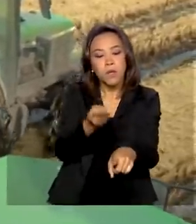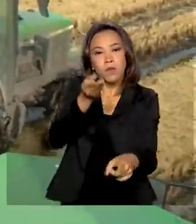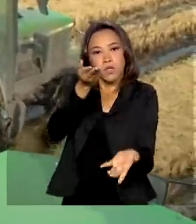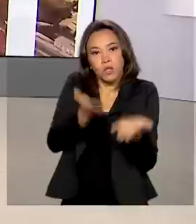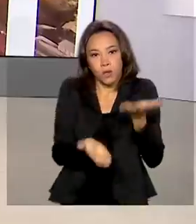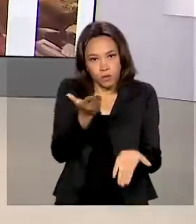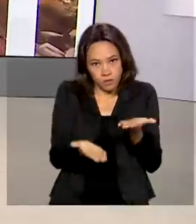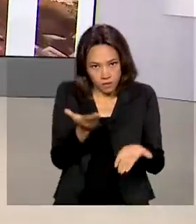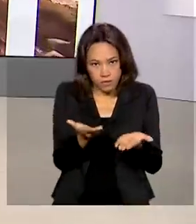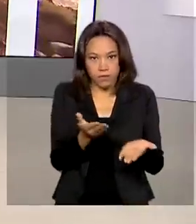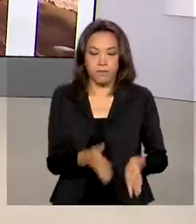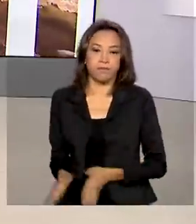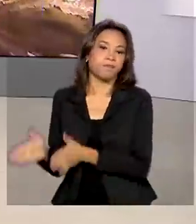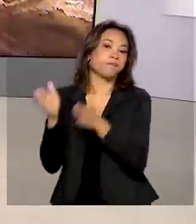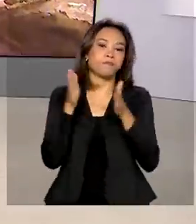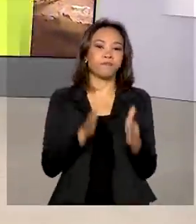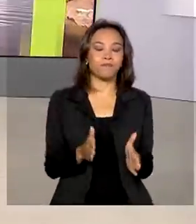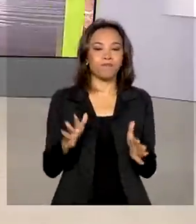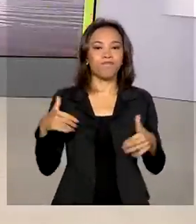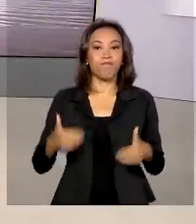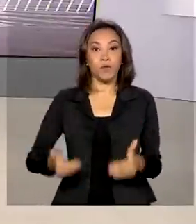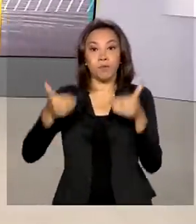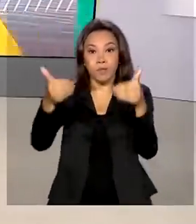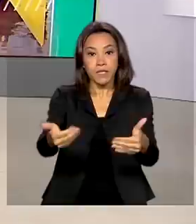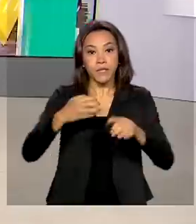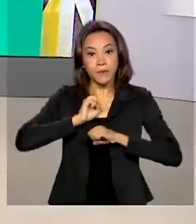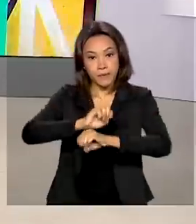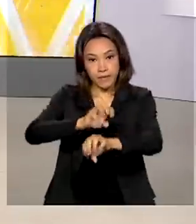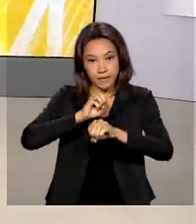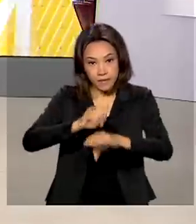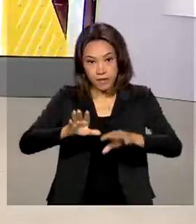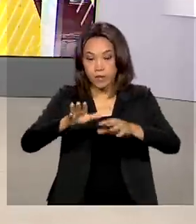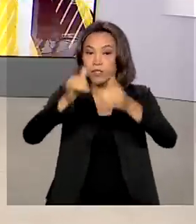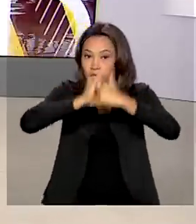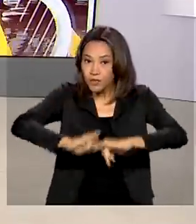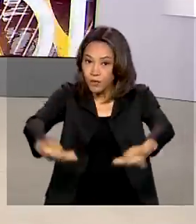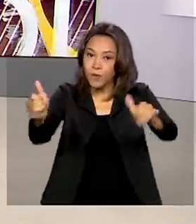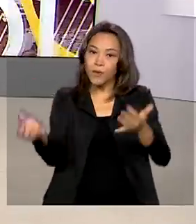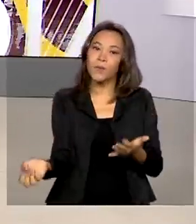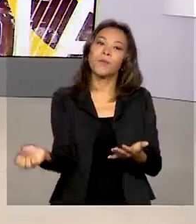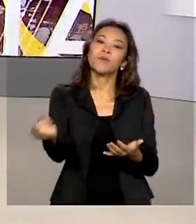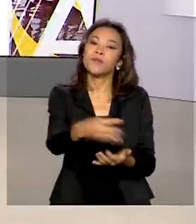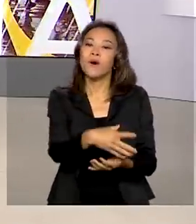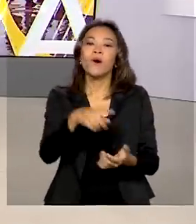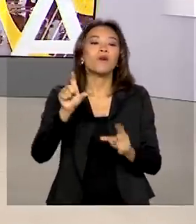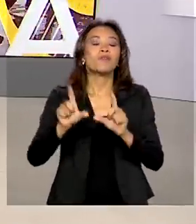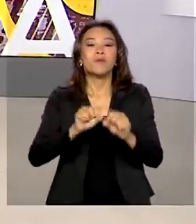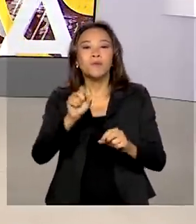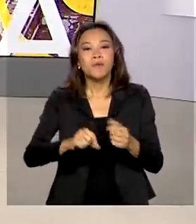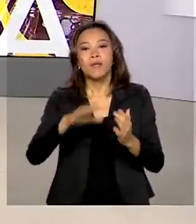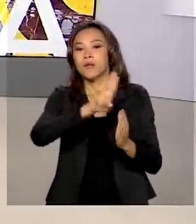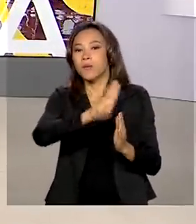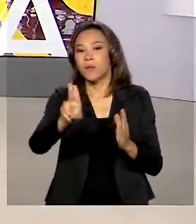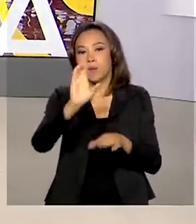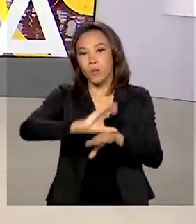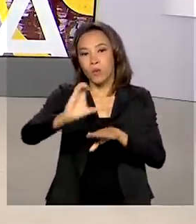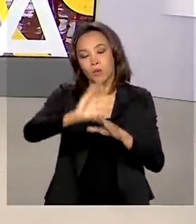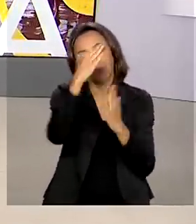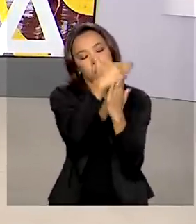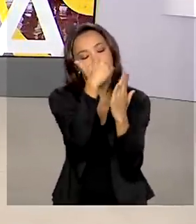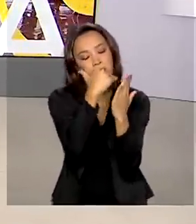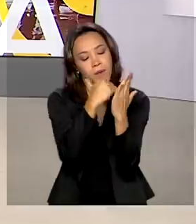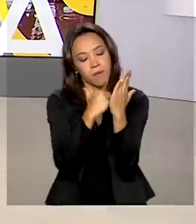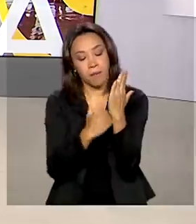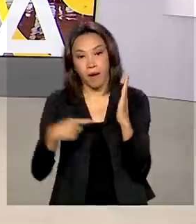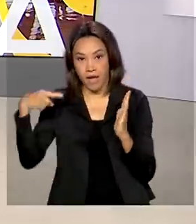toneladas o Ministério da Educação lançou a nova versão do catálogo nacional dos cursos técnicos o